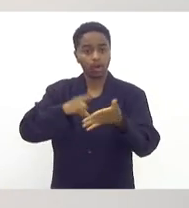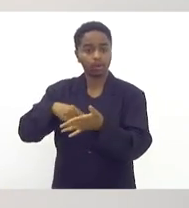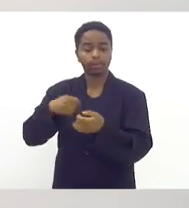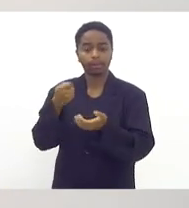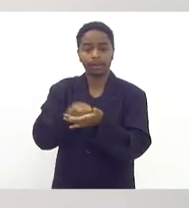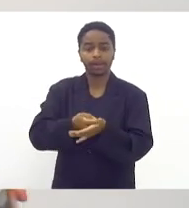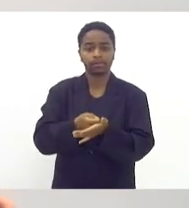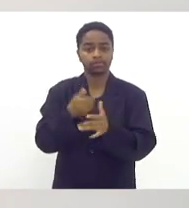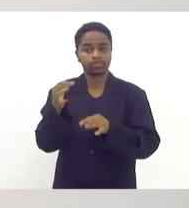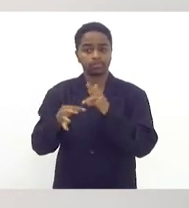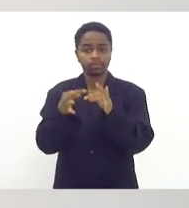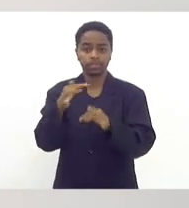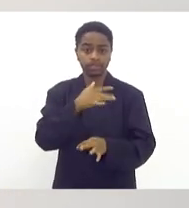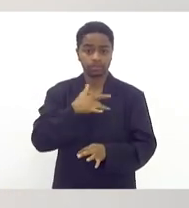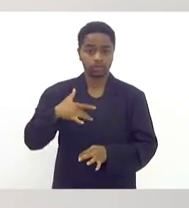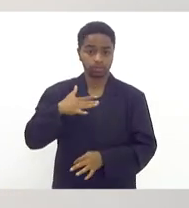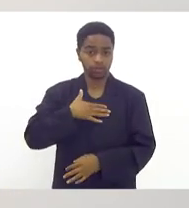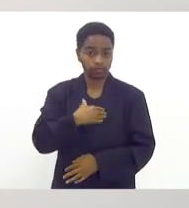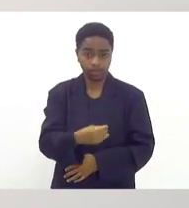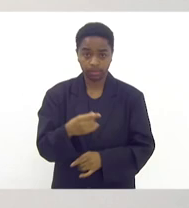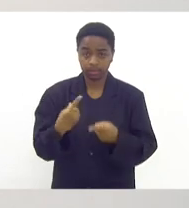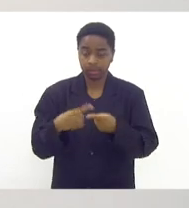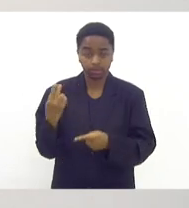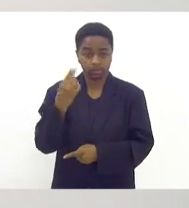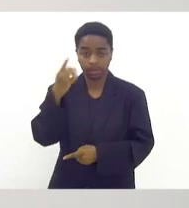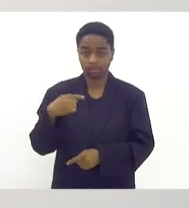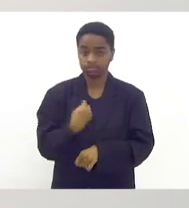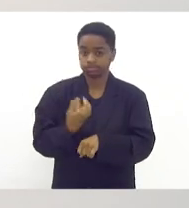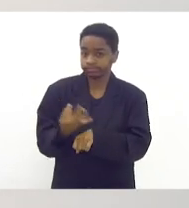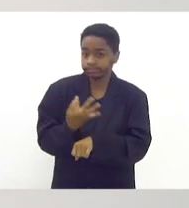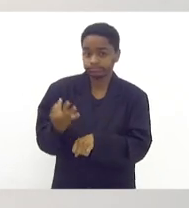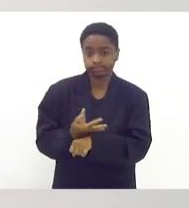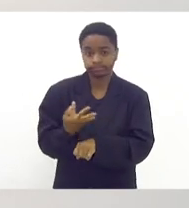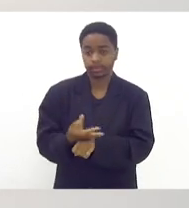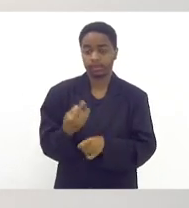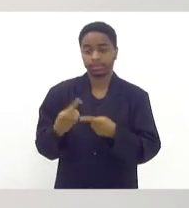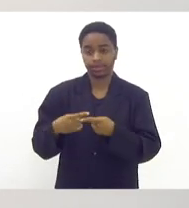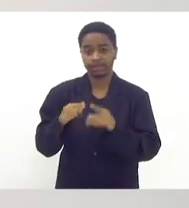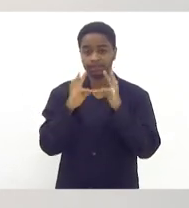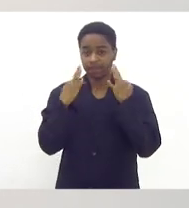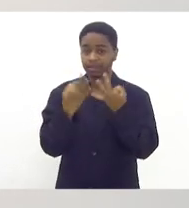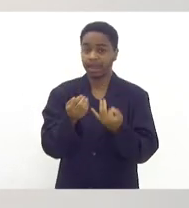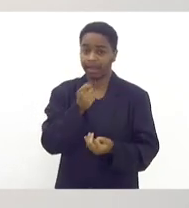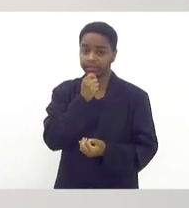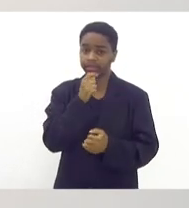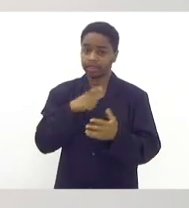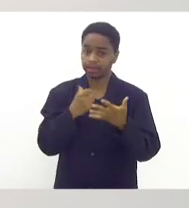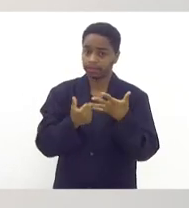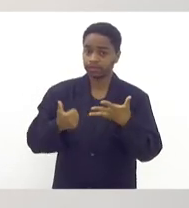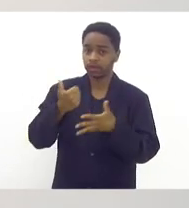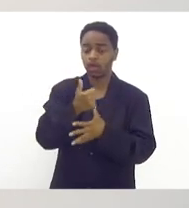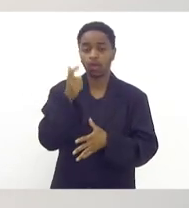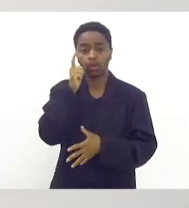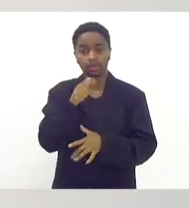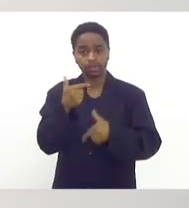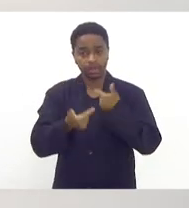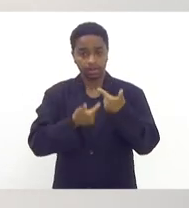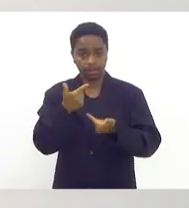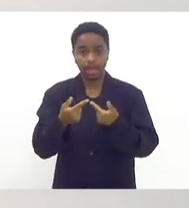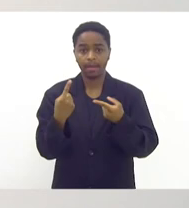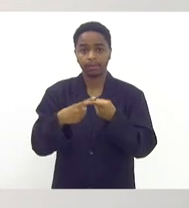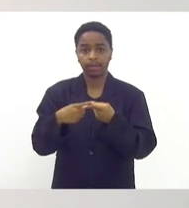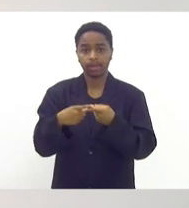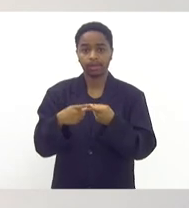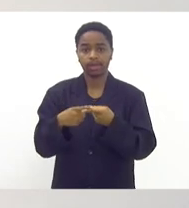filho não tem mais como a gente não aguenta mais as famílias que ainda são privilegiadas que conseguem trabalhar porque botam